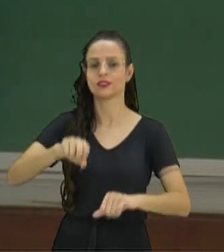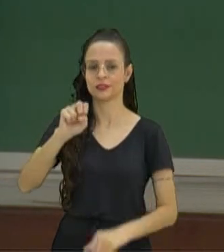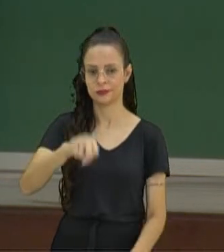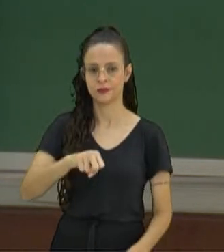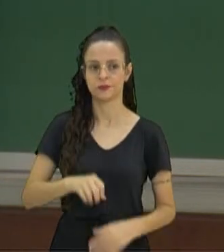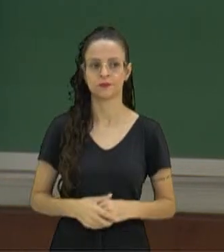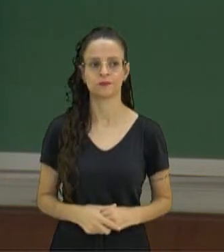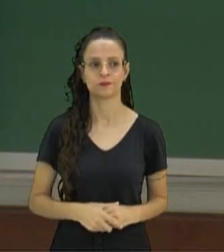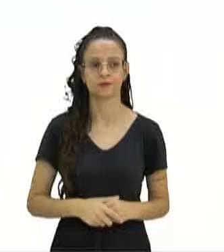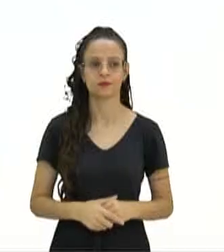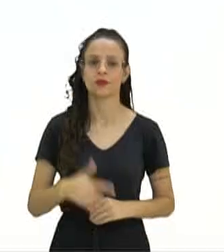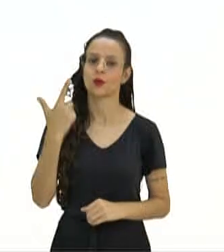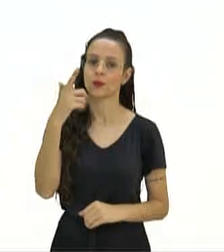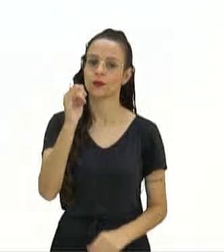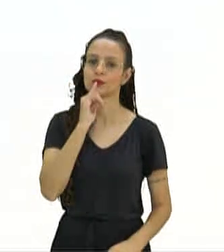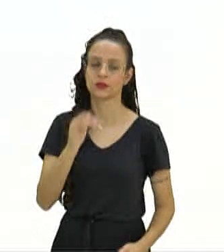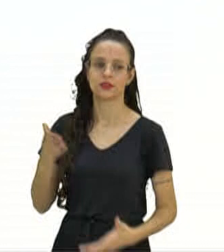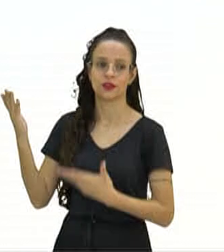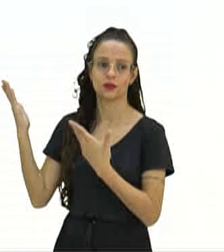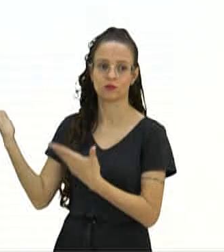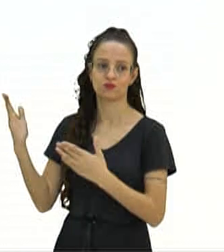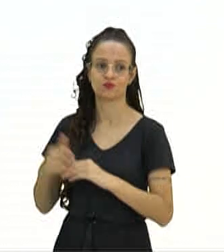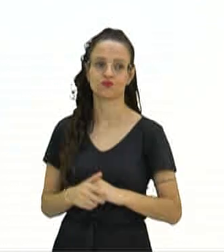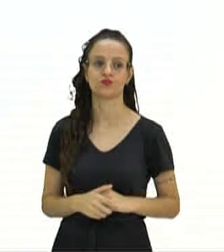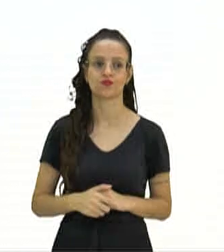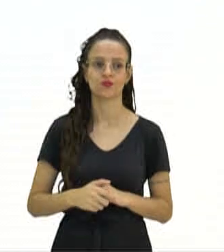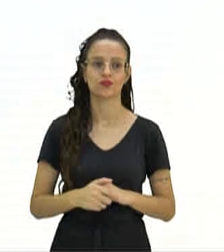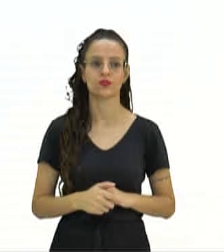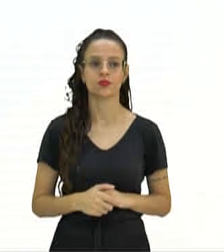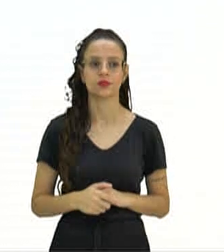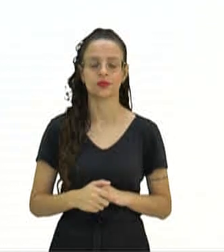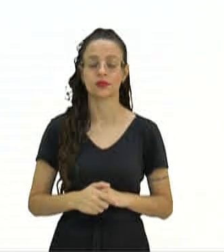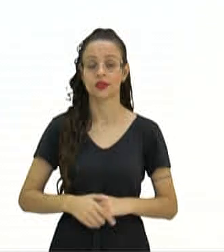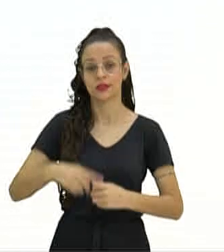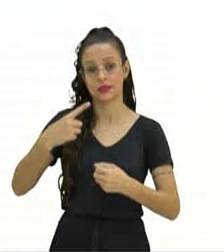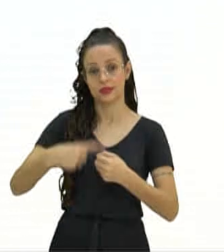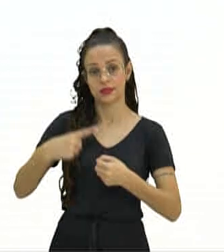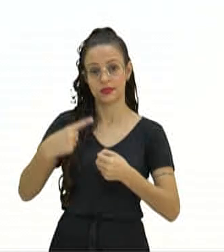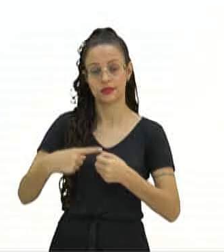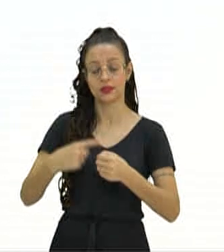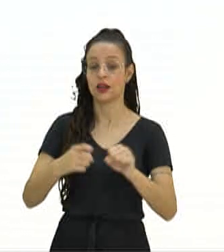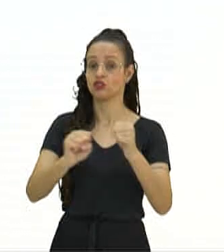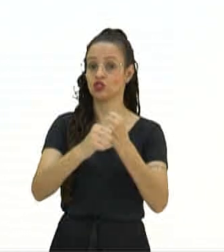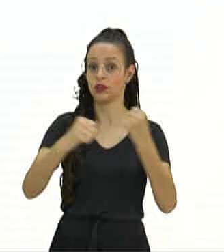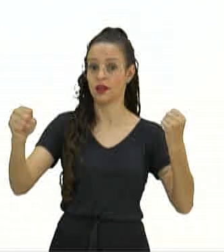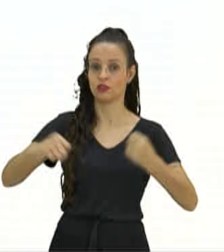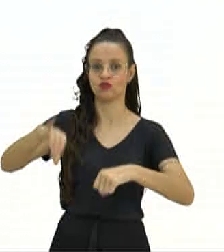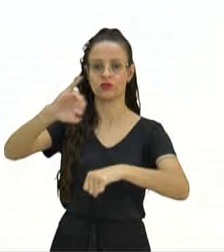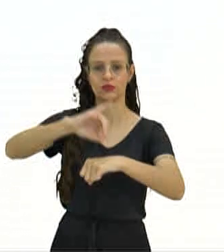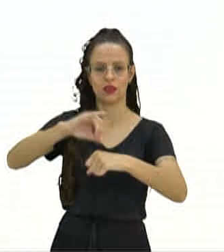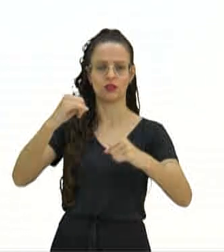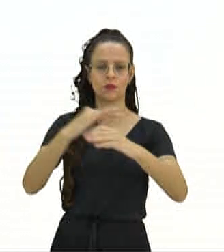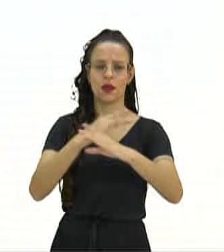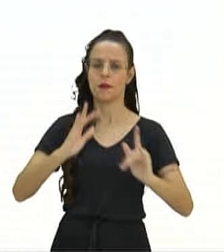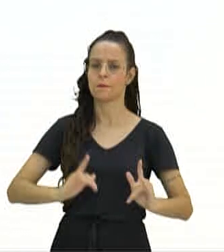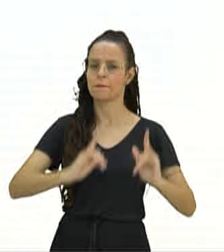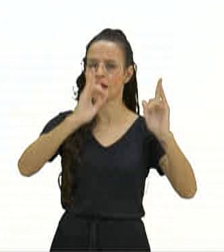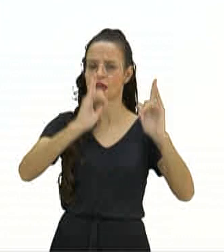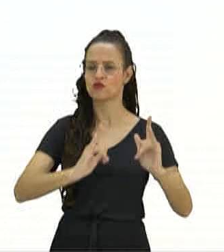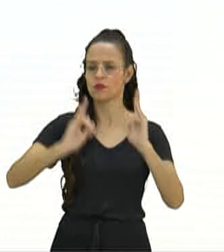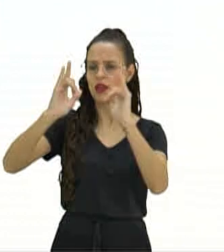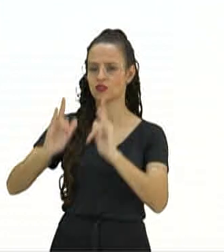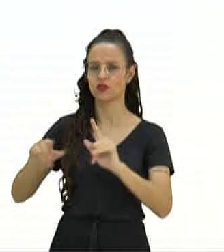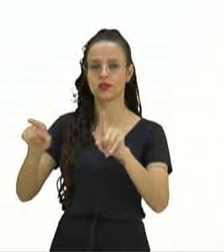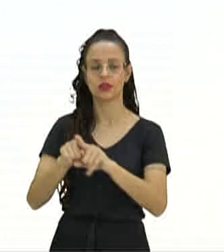transformada. Outros exemplos ali, a ideia de cidades ali, grandes centros urbanos com prédios, as áreas